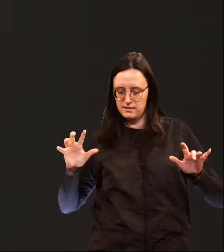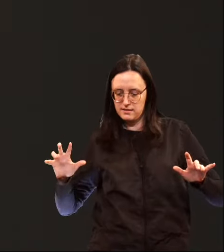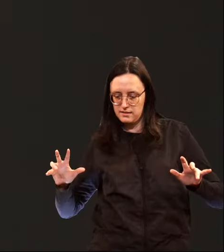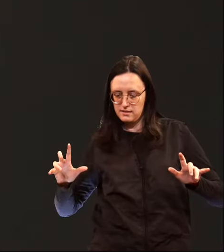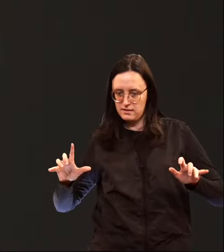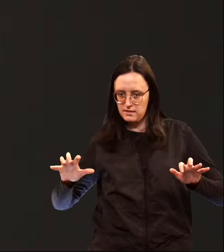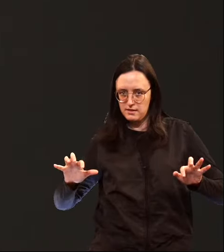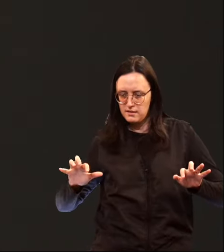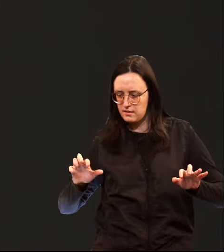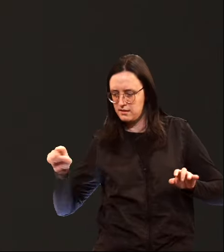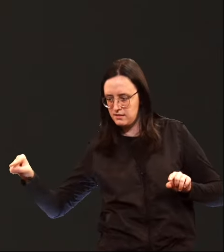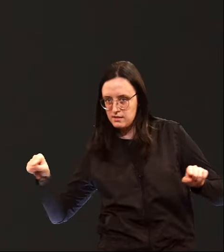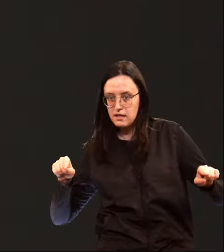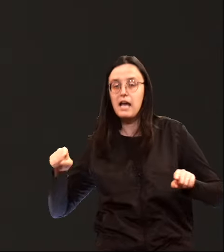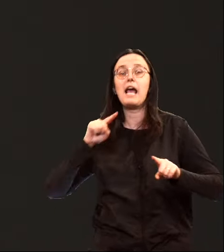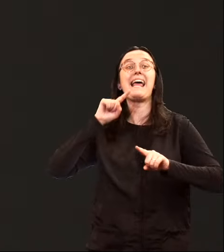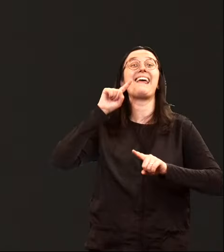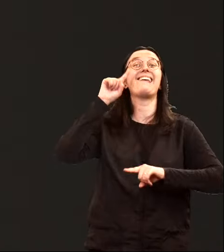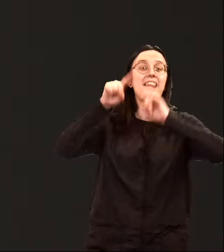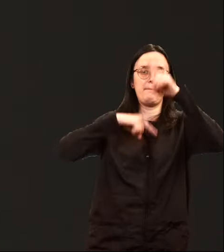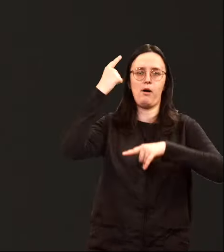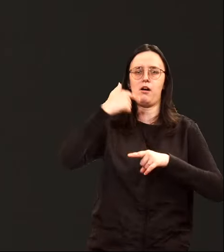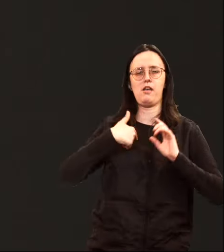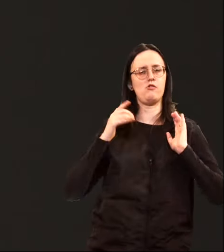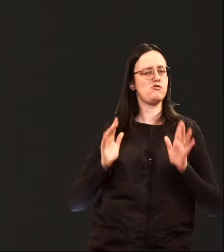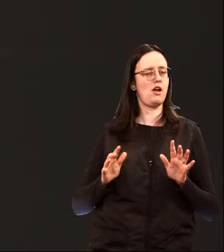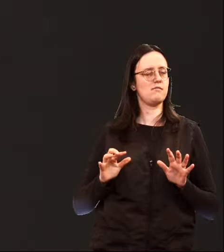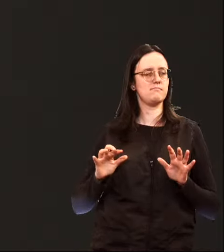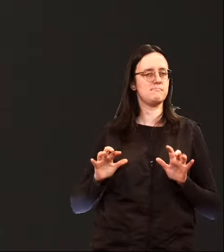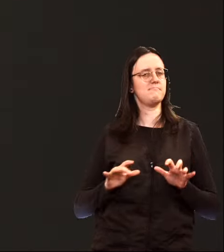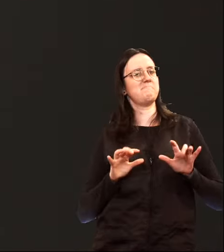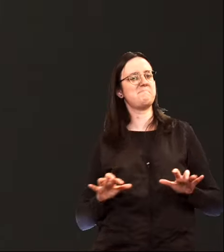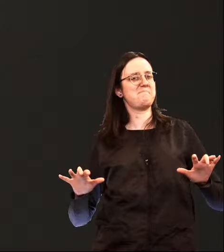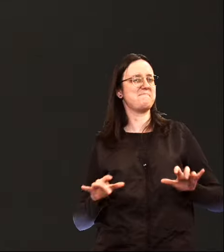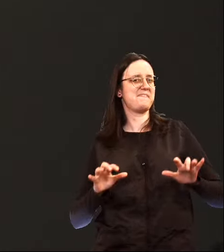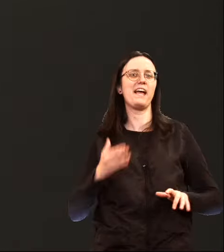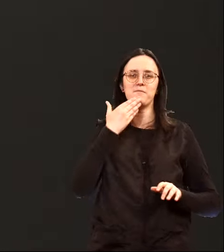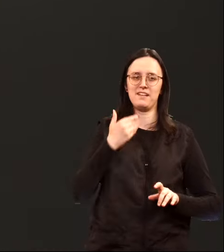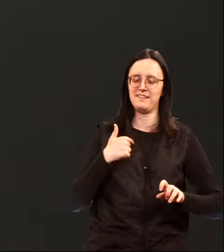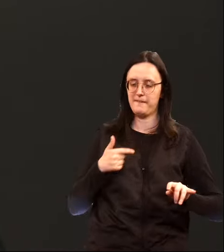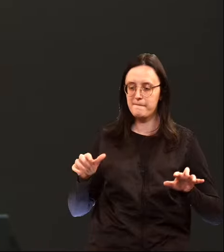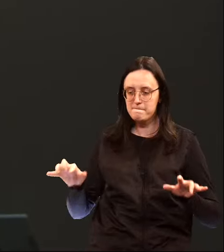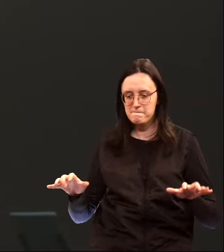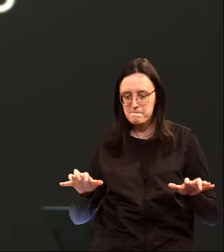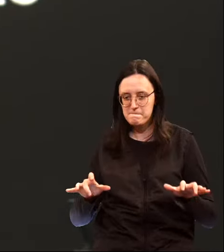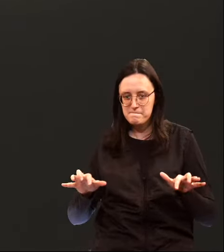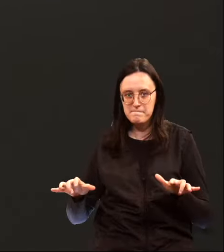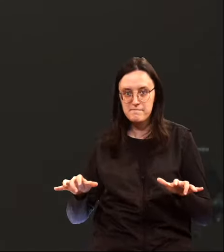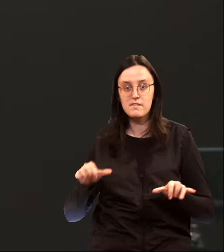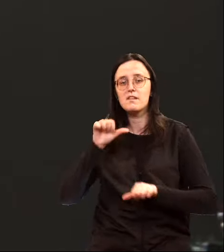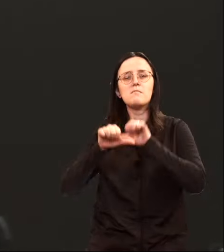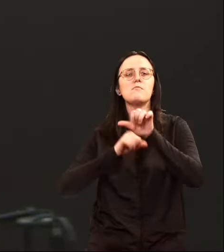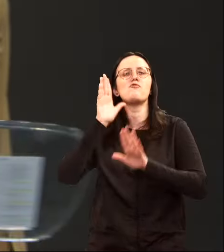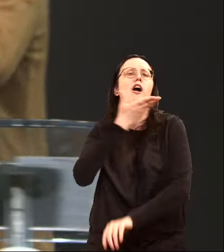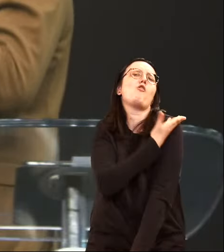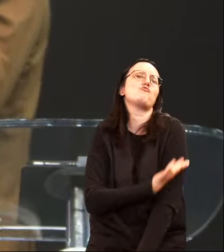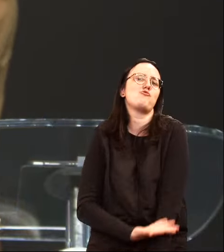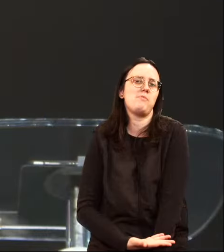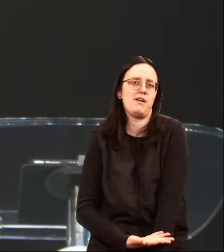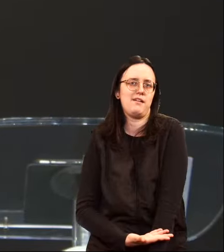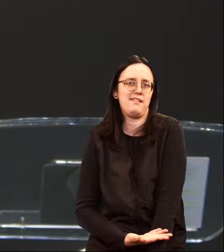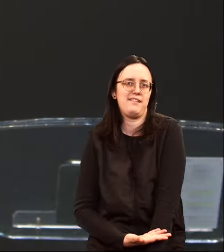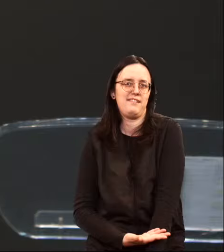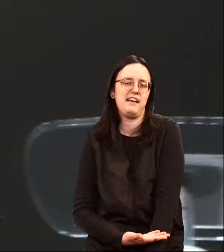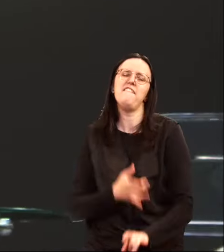teclas. Depois de um tempo que eu estava tocando, né, virou automático. Eu não